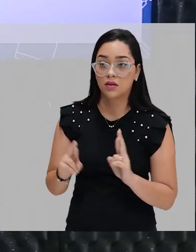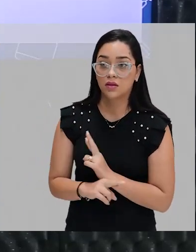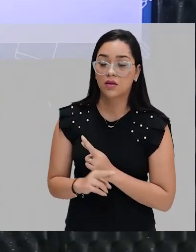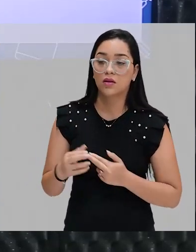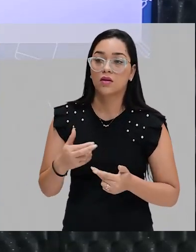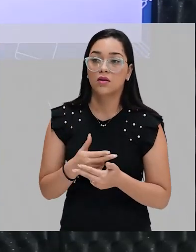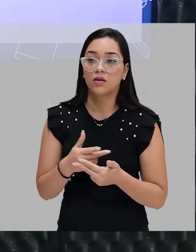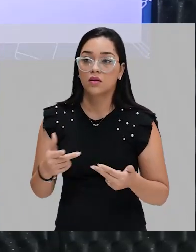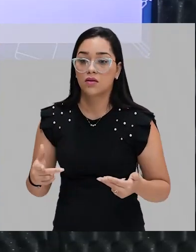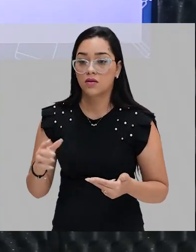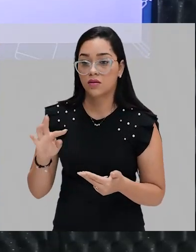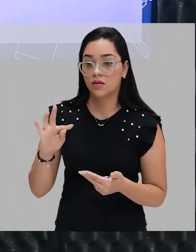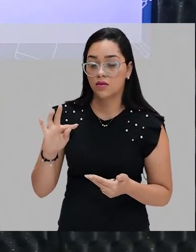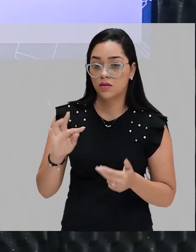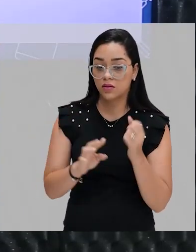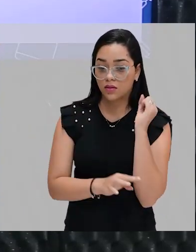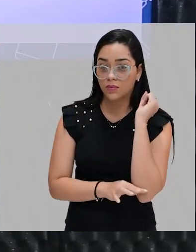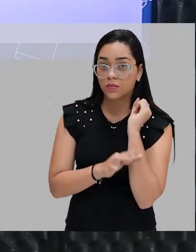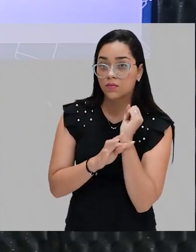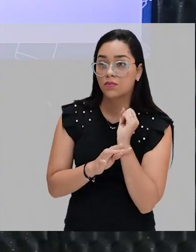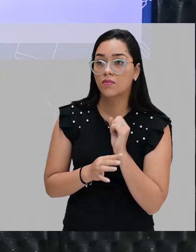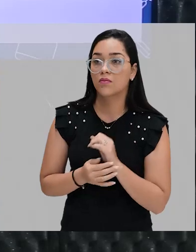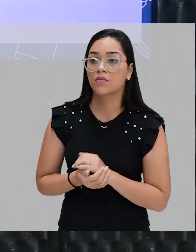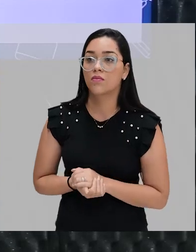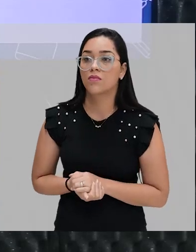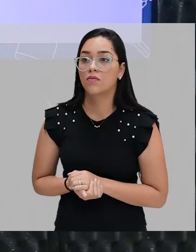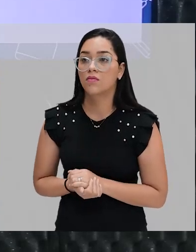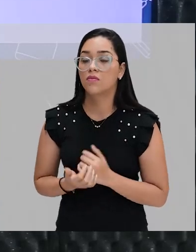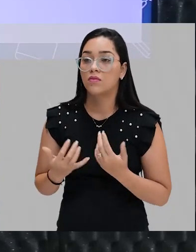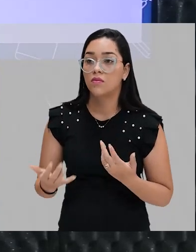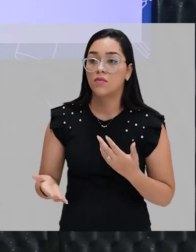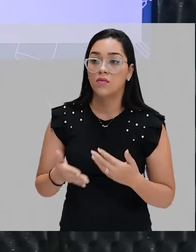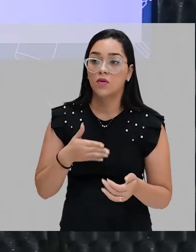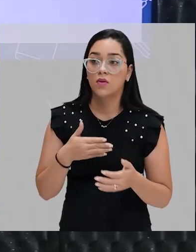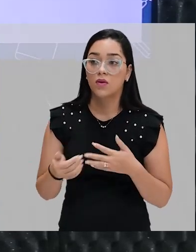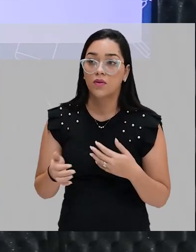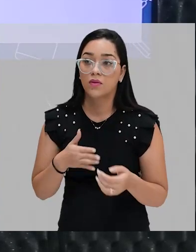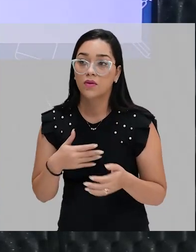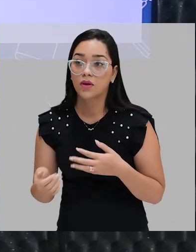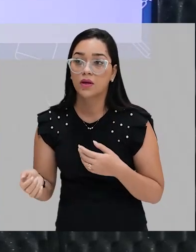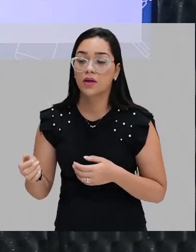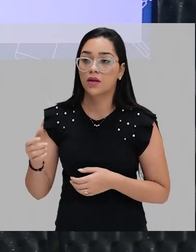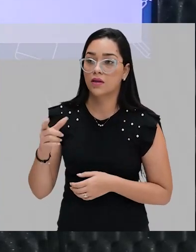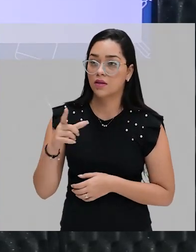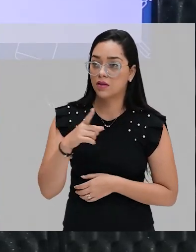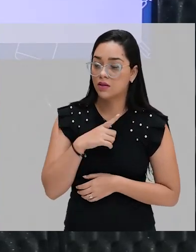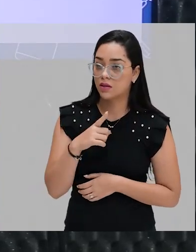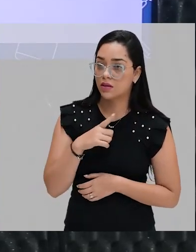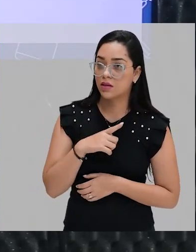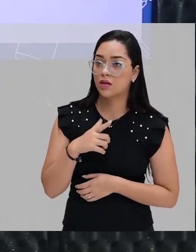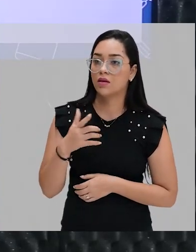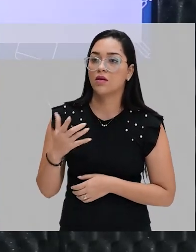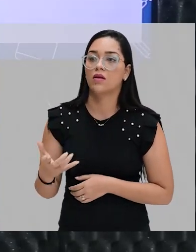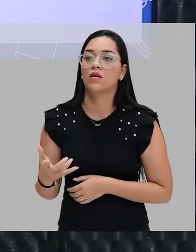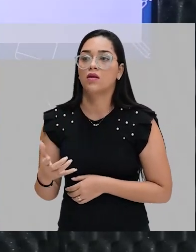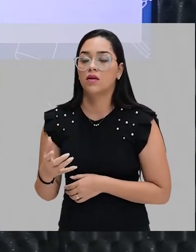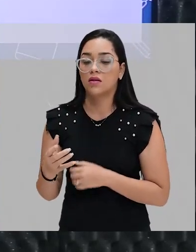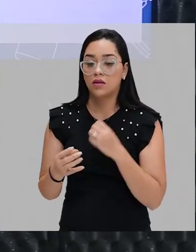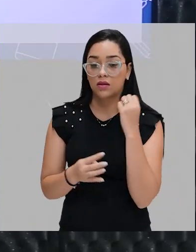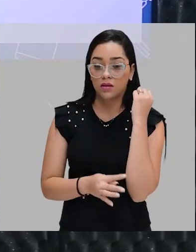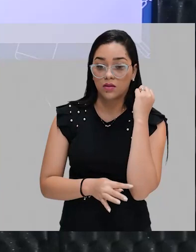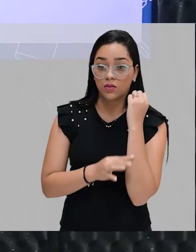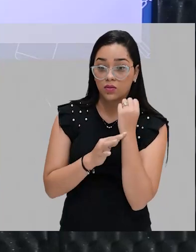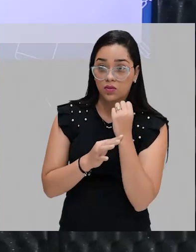determinada temperatura, certo? Então, qualquer ponto que esteja na curva